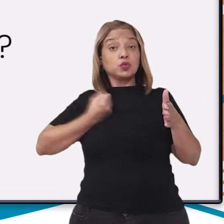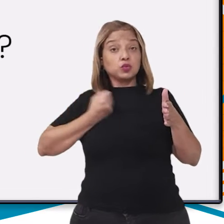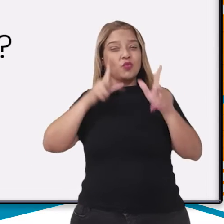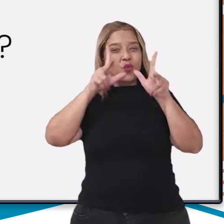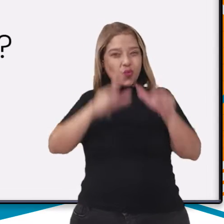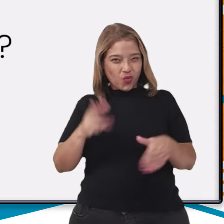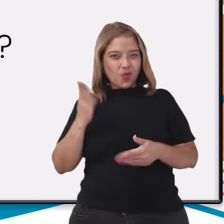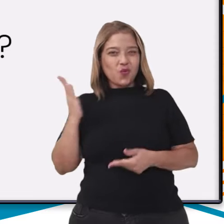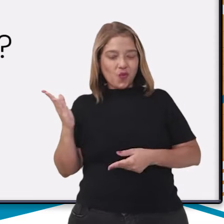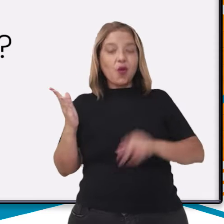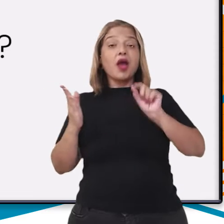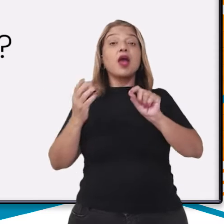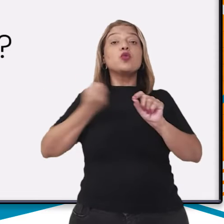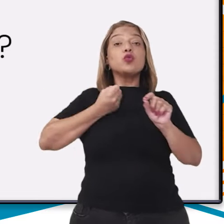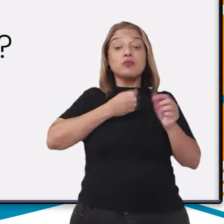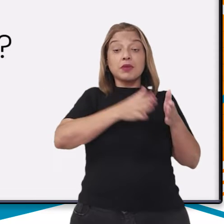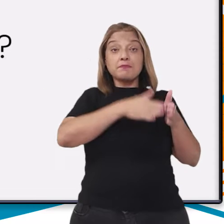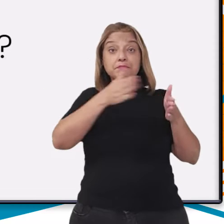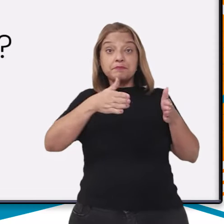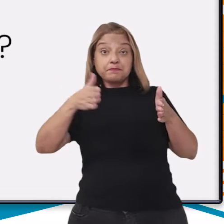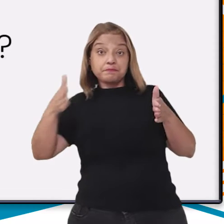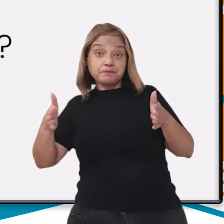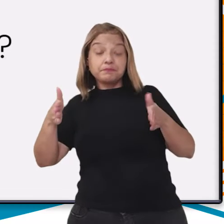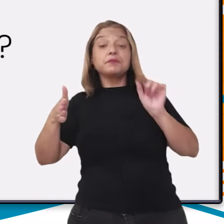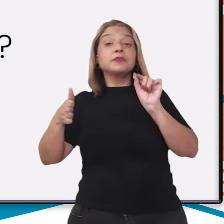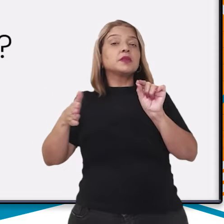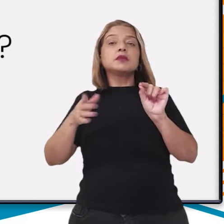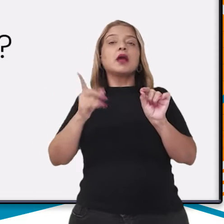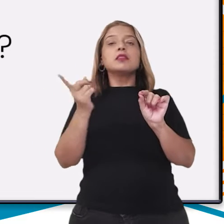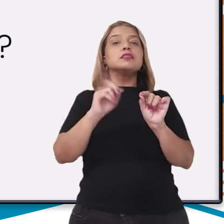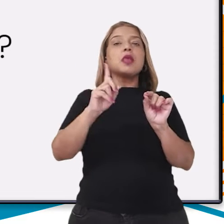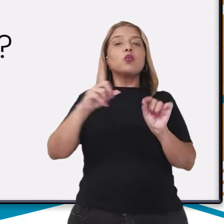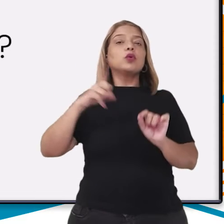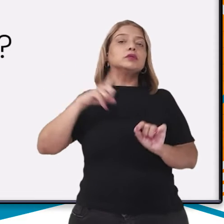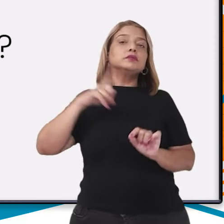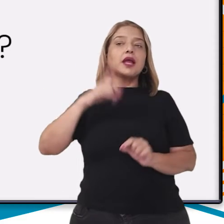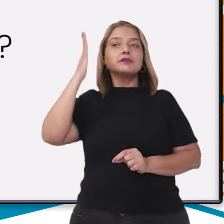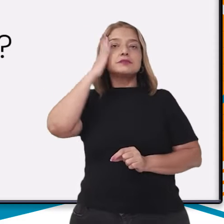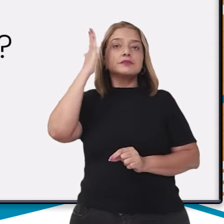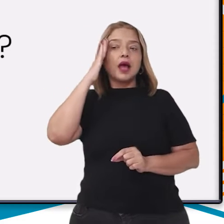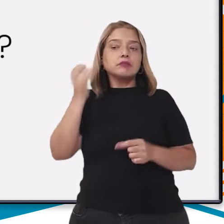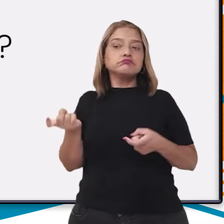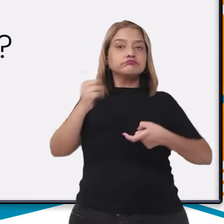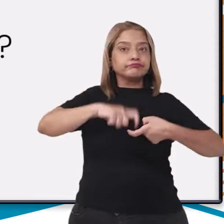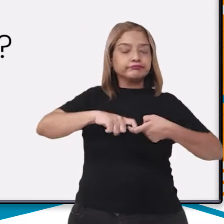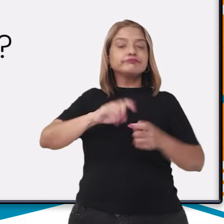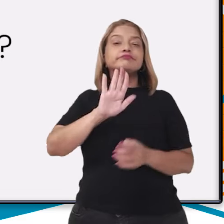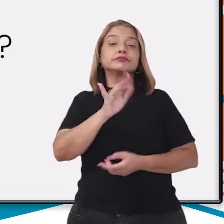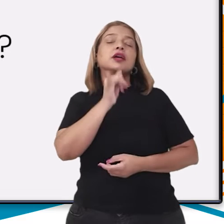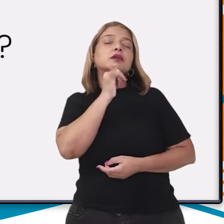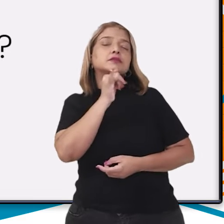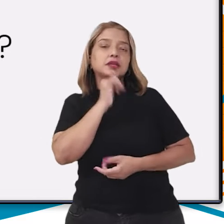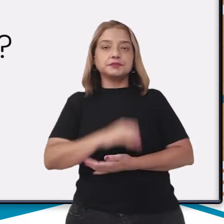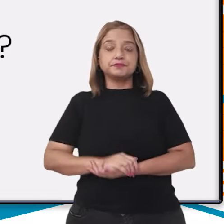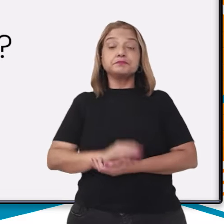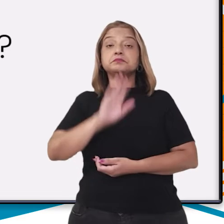sequências numéricas como esta, são chamadas de sequências numéricas não recursivas. Ou